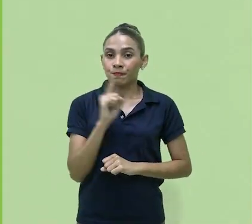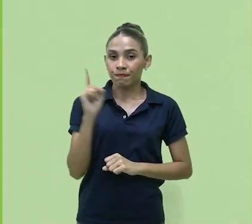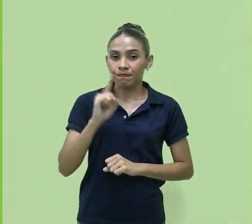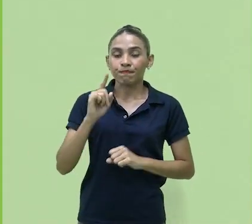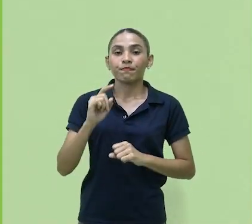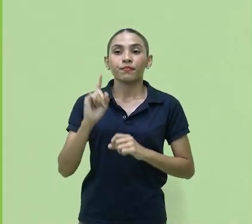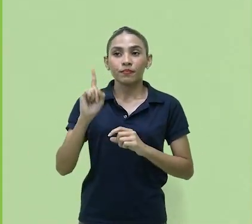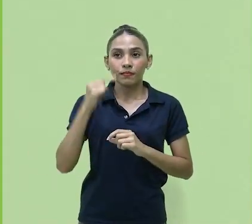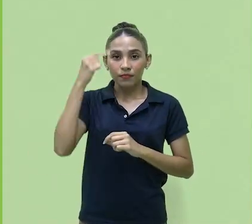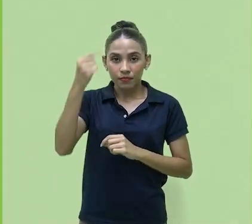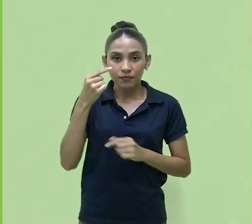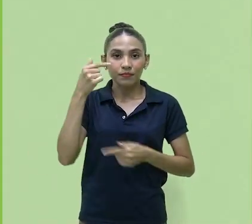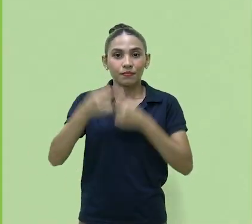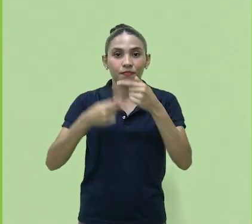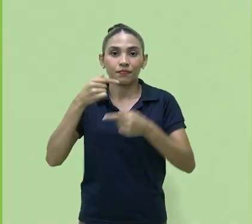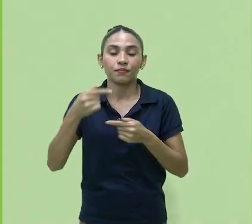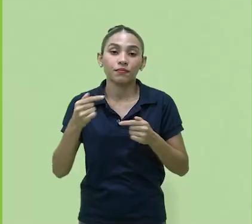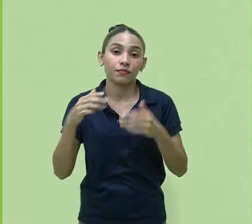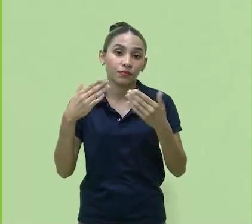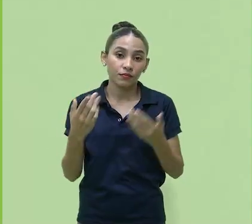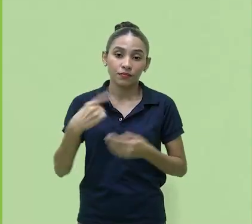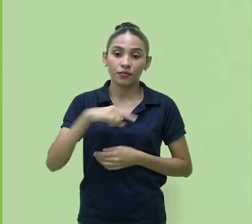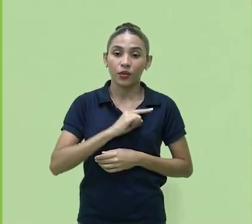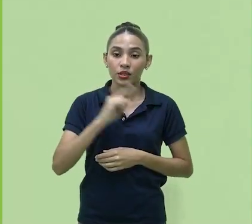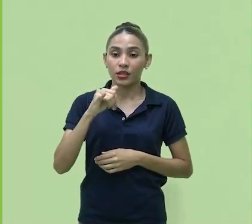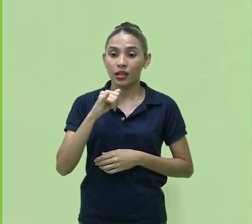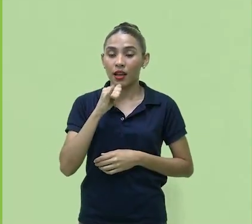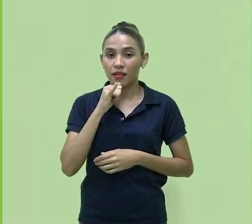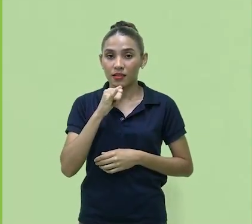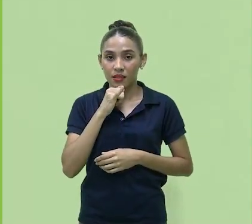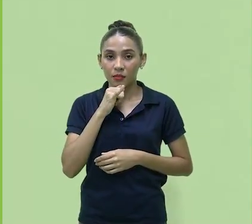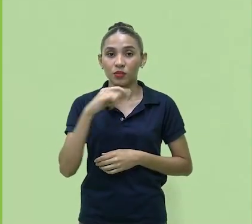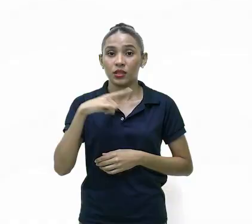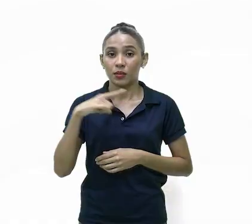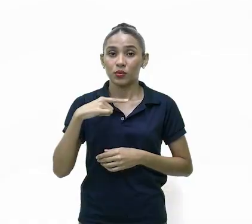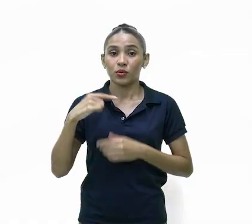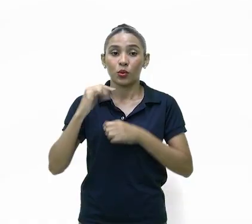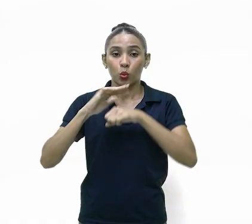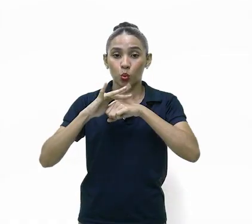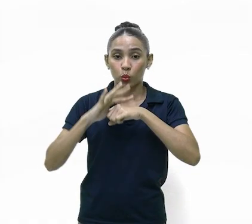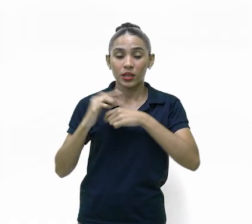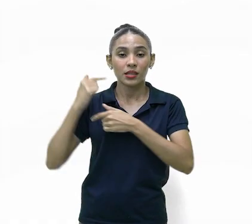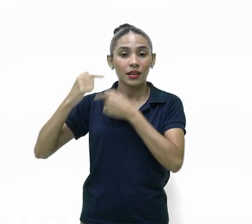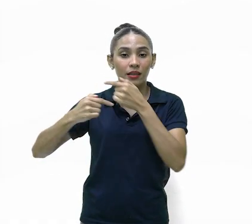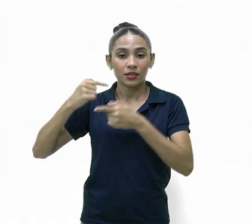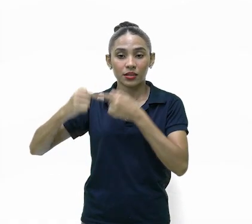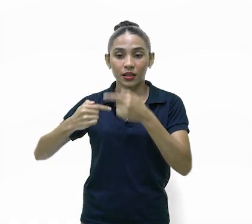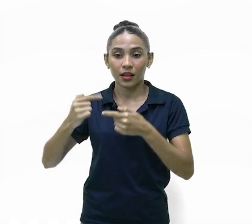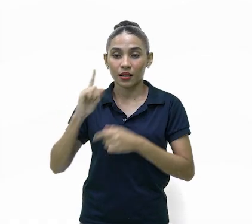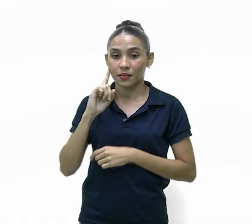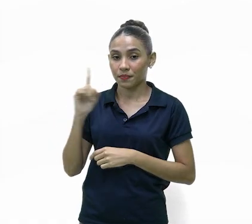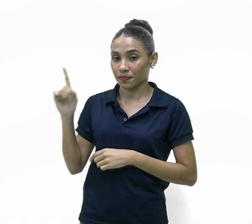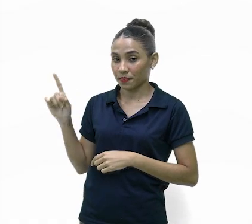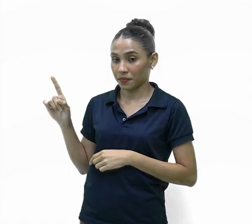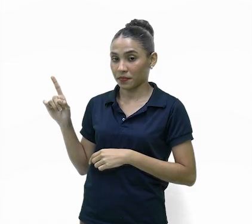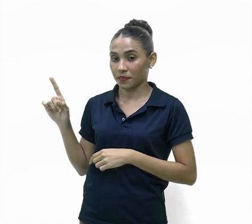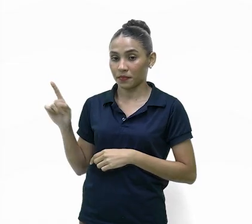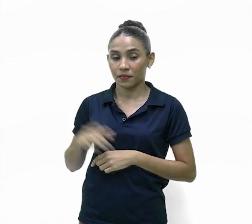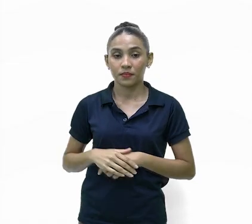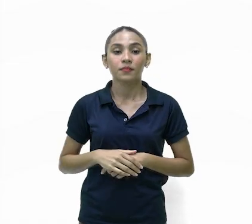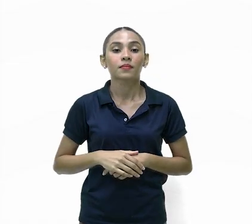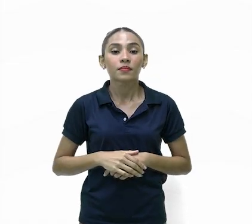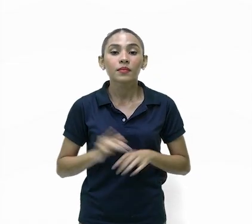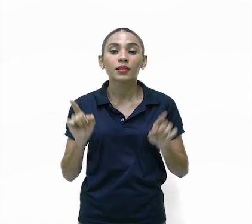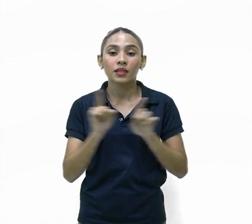uma geração para a outra. Nesse caso, nós temos aí as doenças hereditárias. Então, as doenças hereditárias, elas